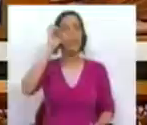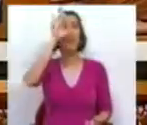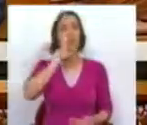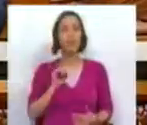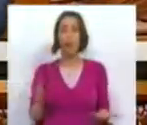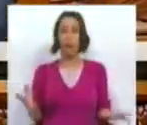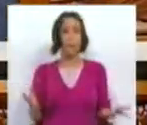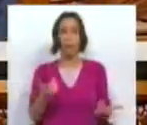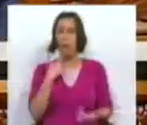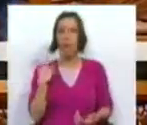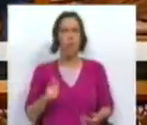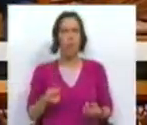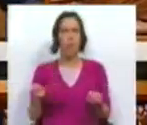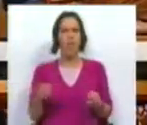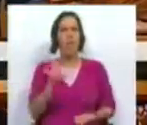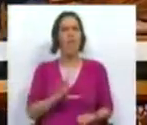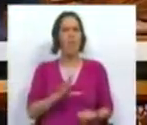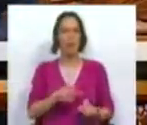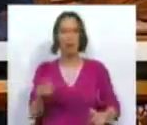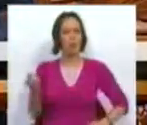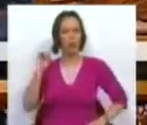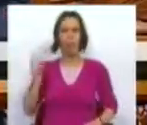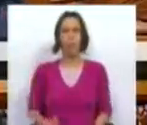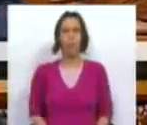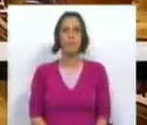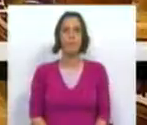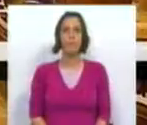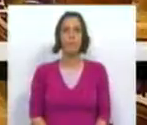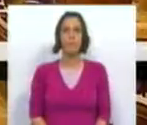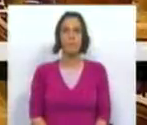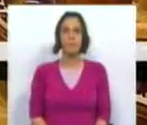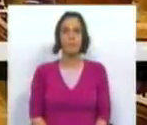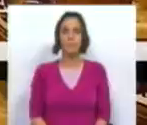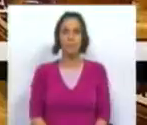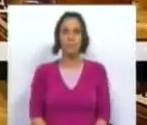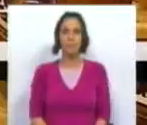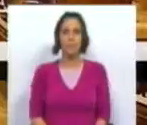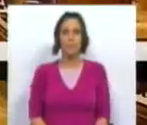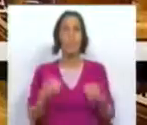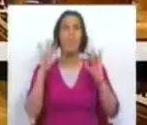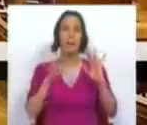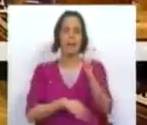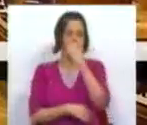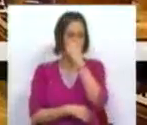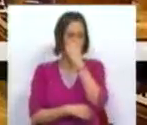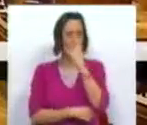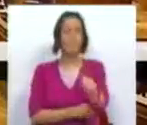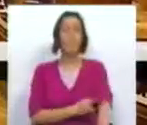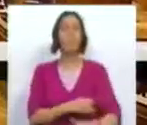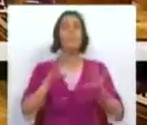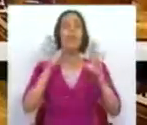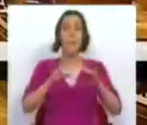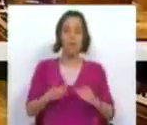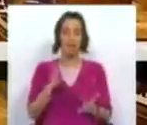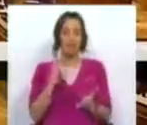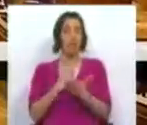público não deve, não pode ser gerido desta forma. Mas